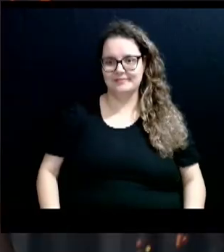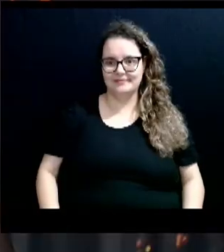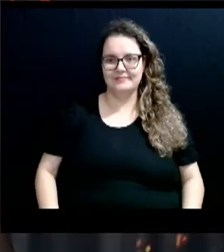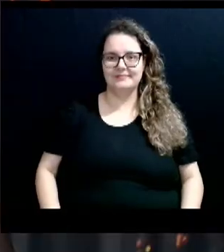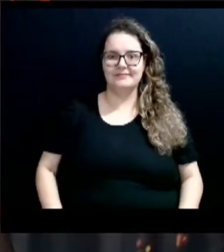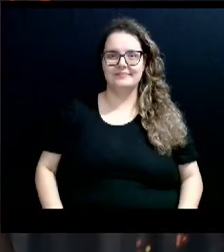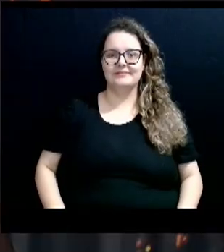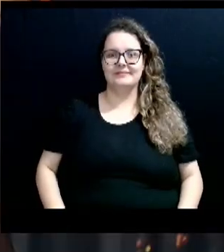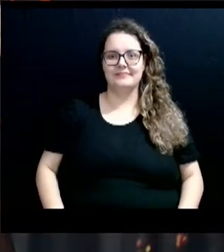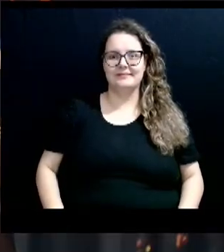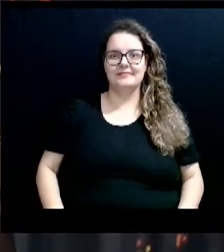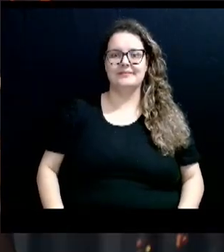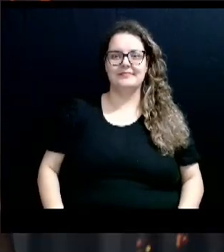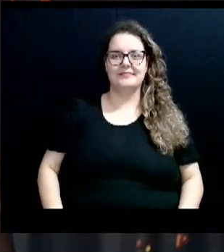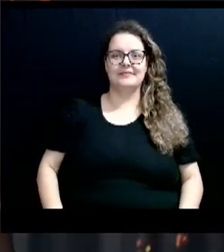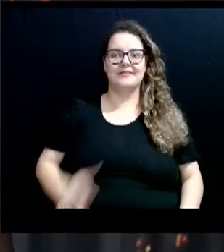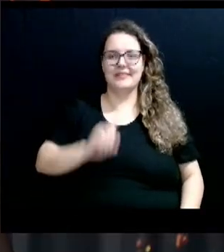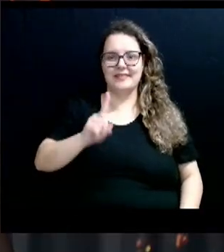eu vim negra, mas assim,